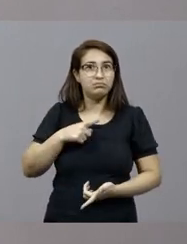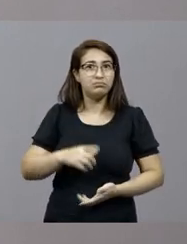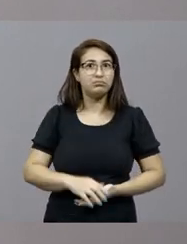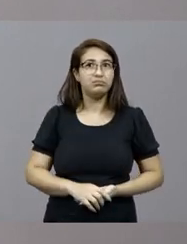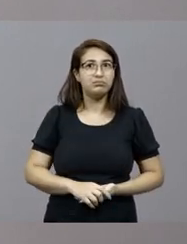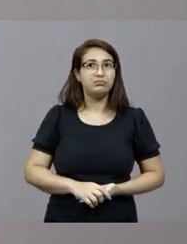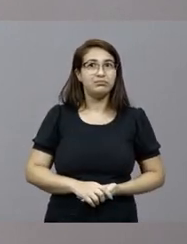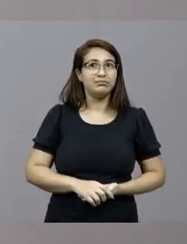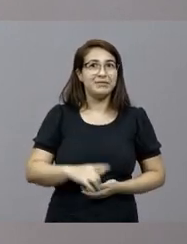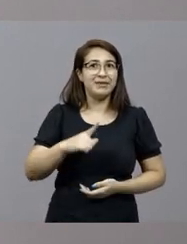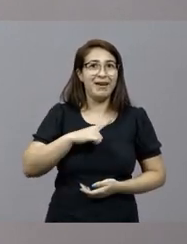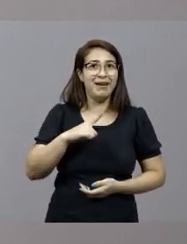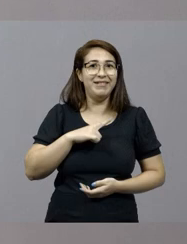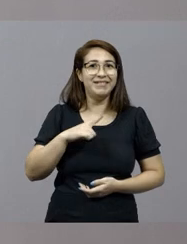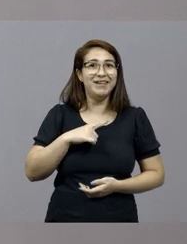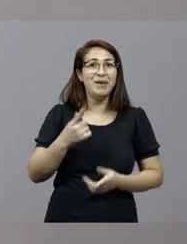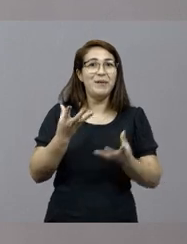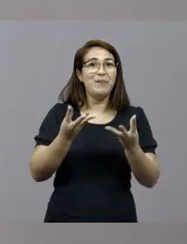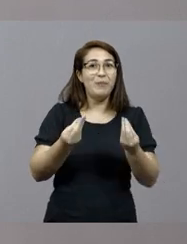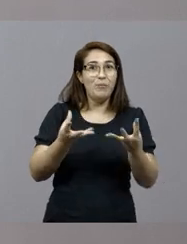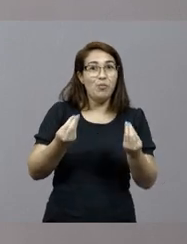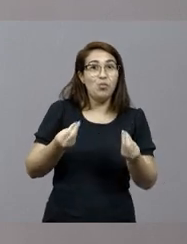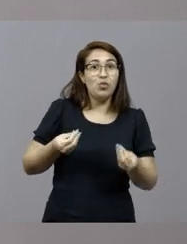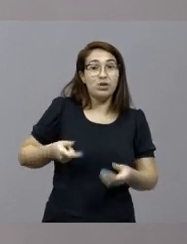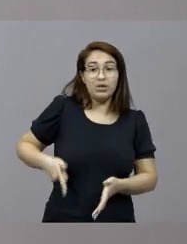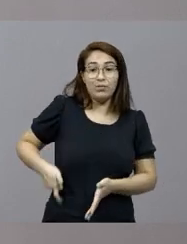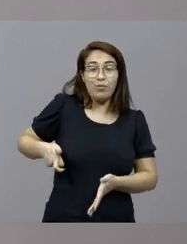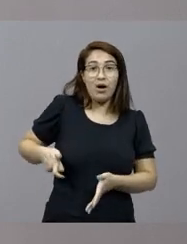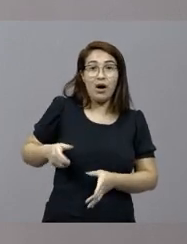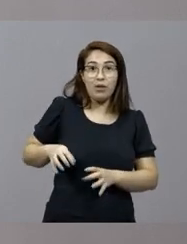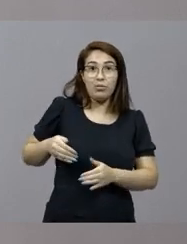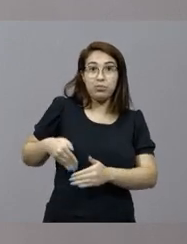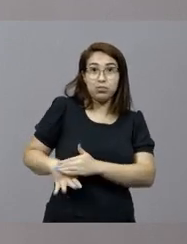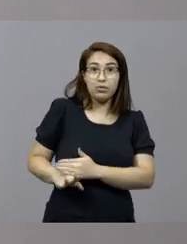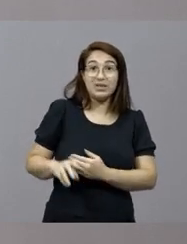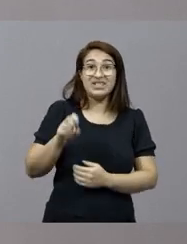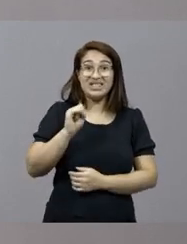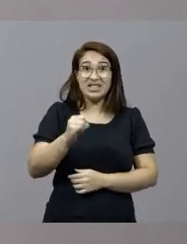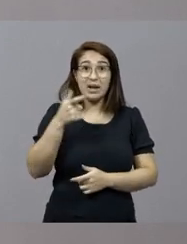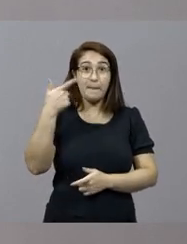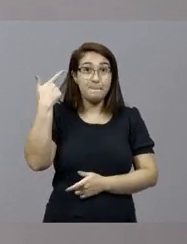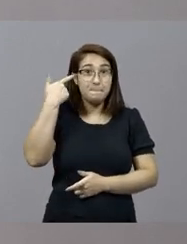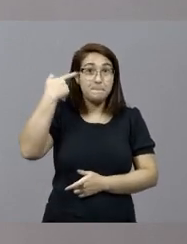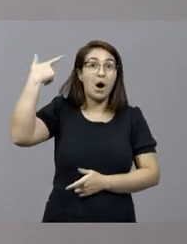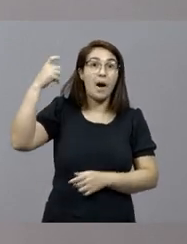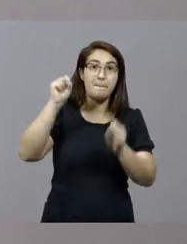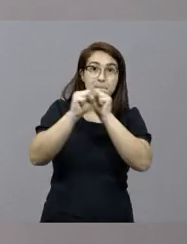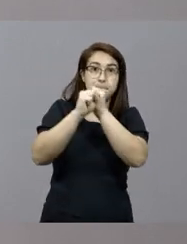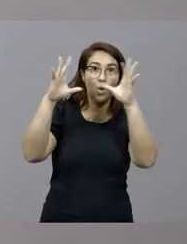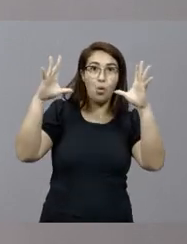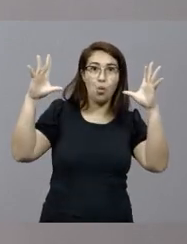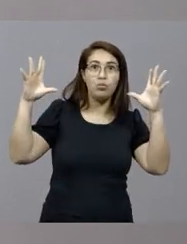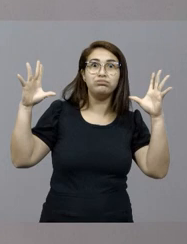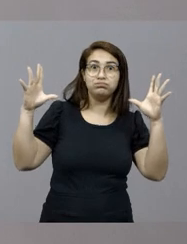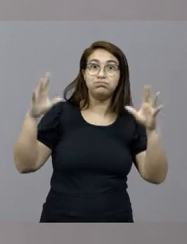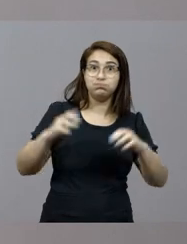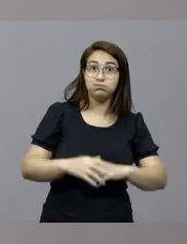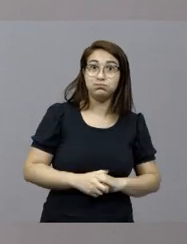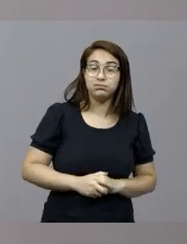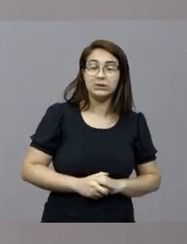cheio de munições, que um tiro no meio da cabeça, explode a cabeça, com o